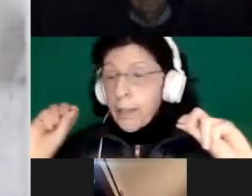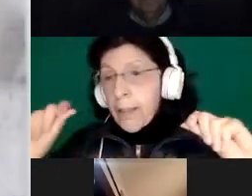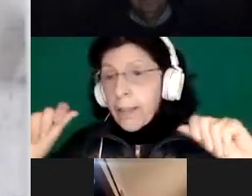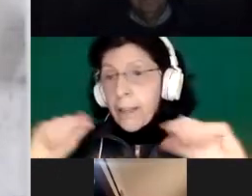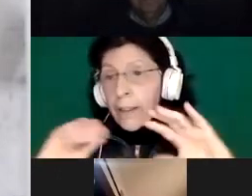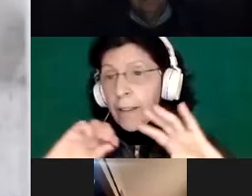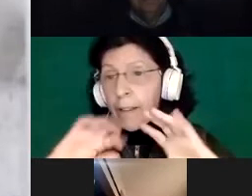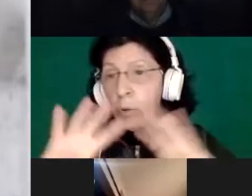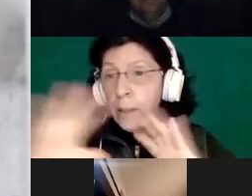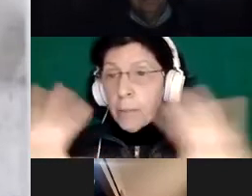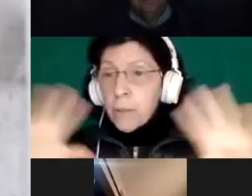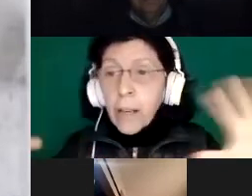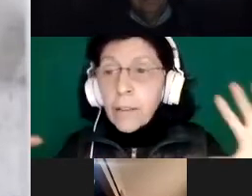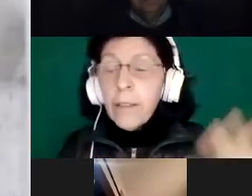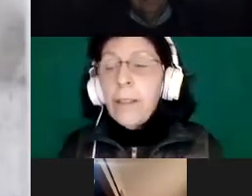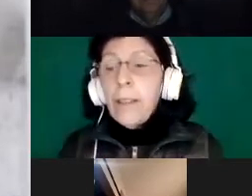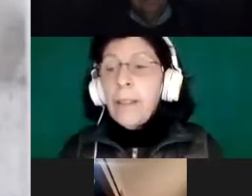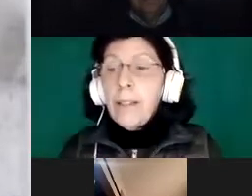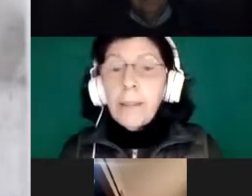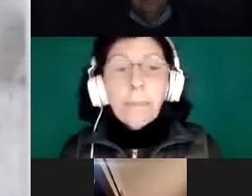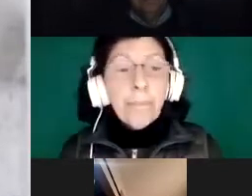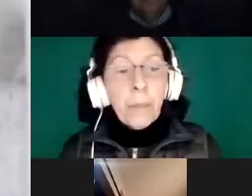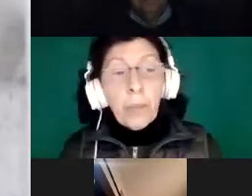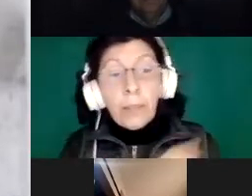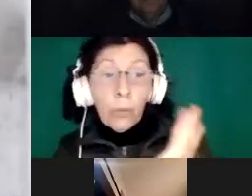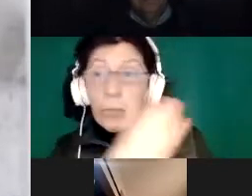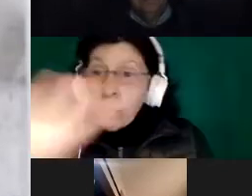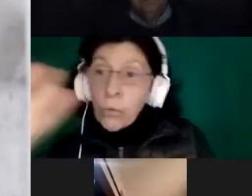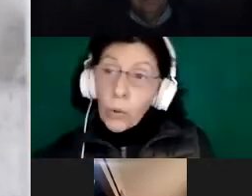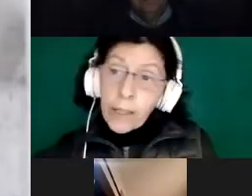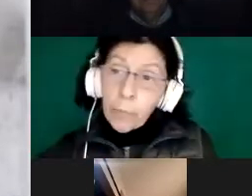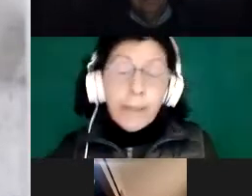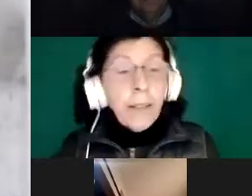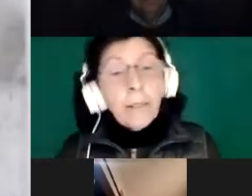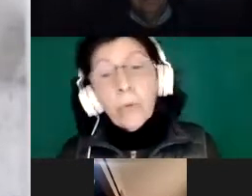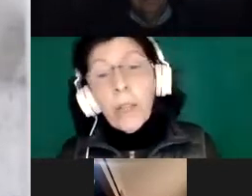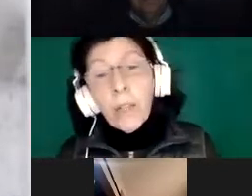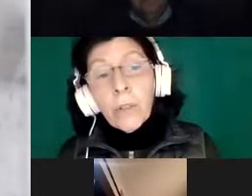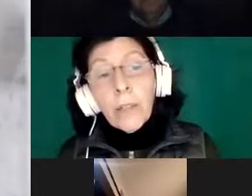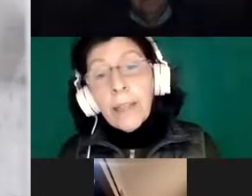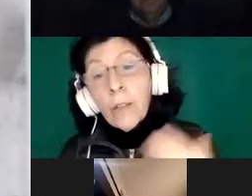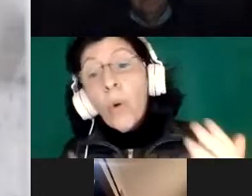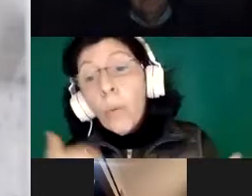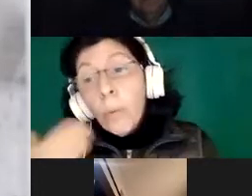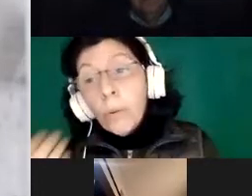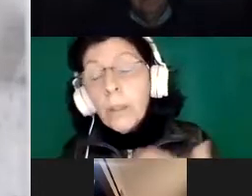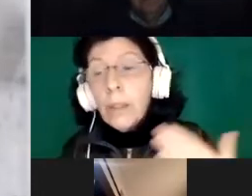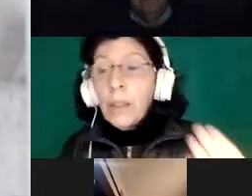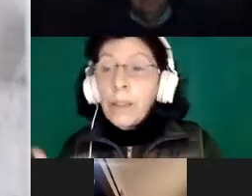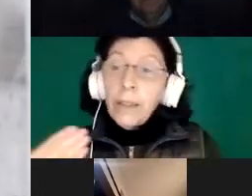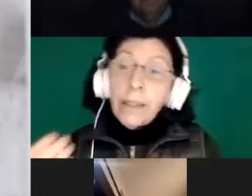portanto, que é muito bidimensional, portanto, todo aquele painel de azulejos e a maneira